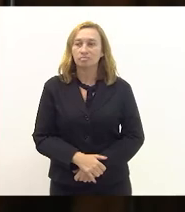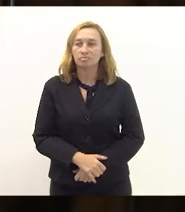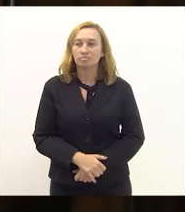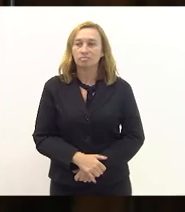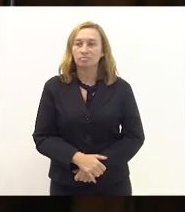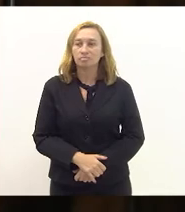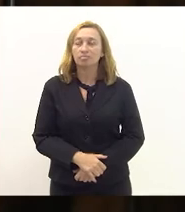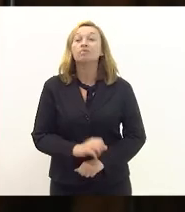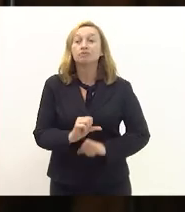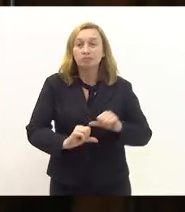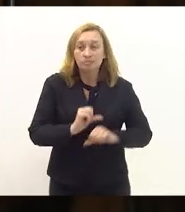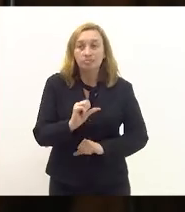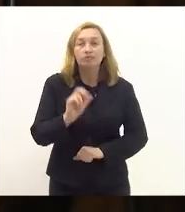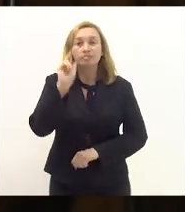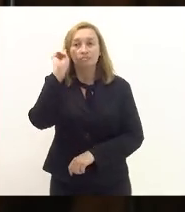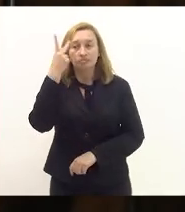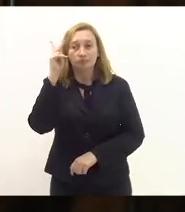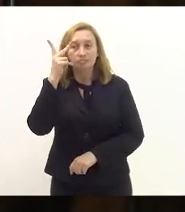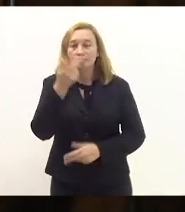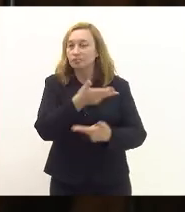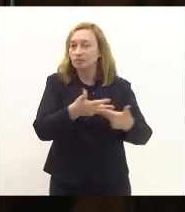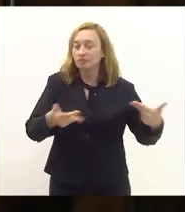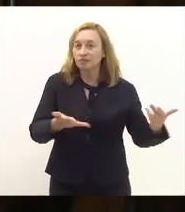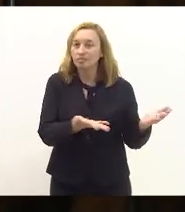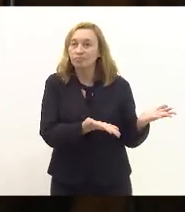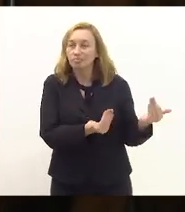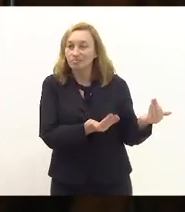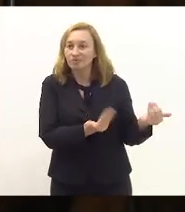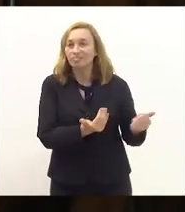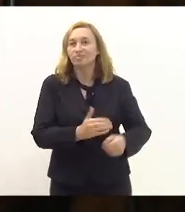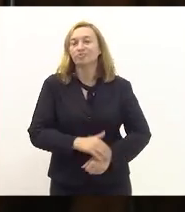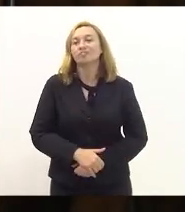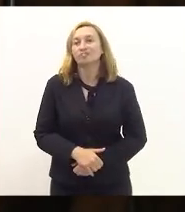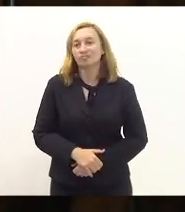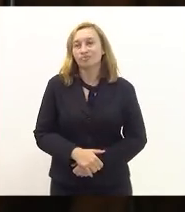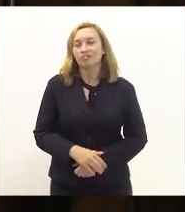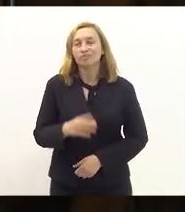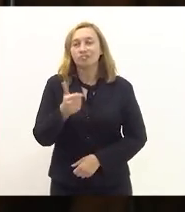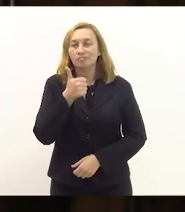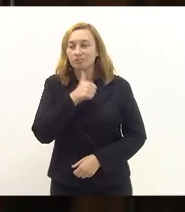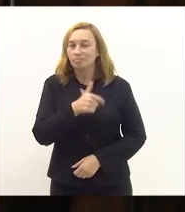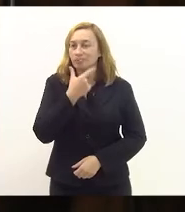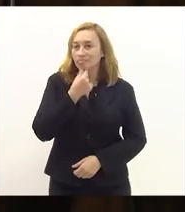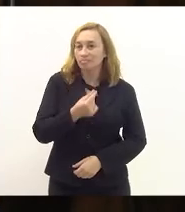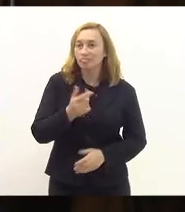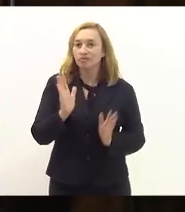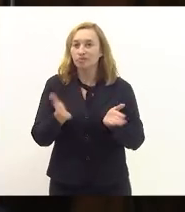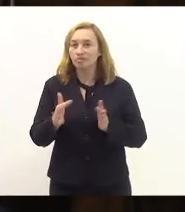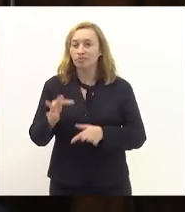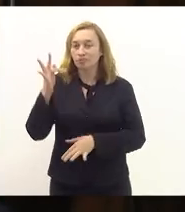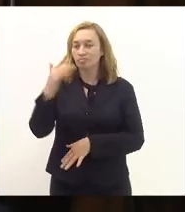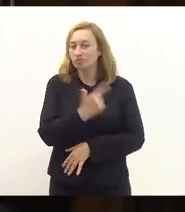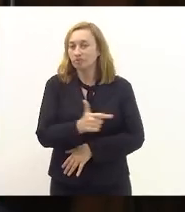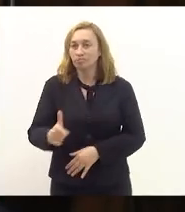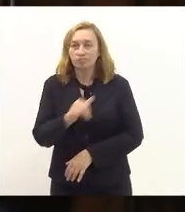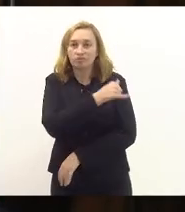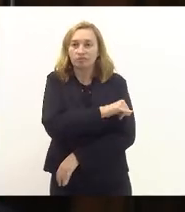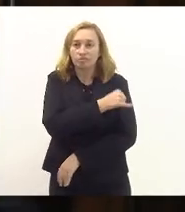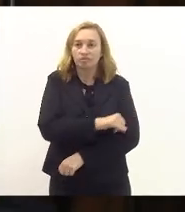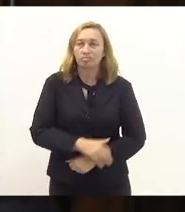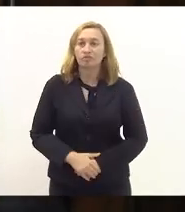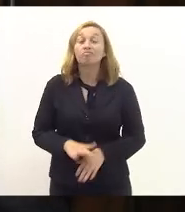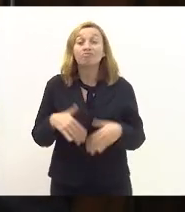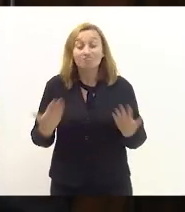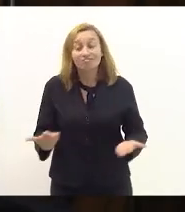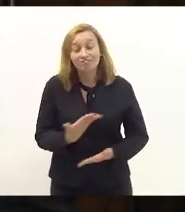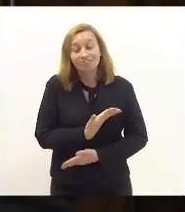e vamos mudar a história de milhares de jovens, meninos e meninas que hoje estão sem futuro no Rio de Janeiro. Então,